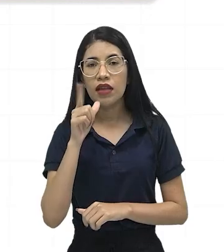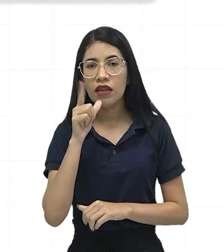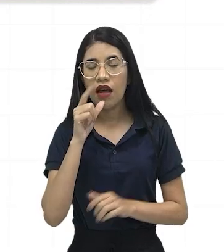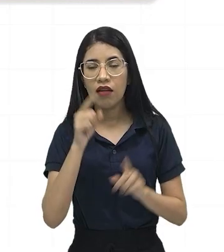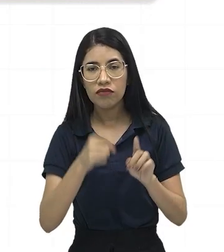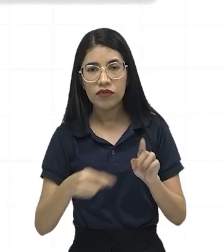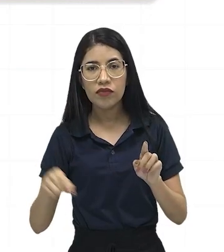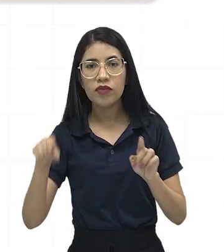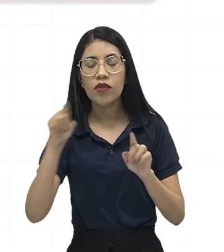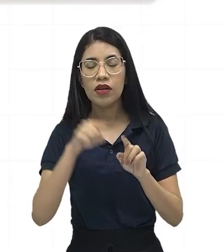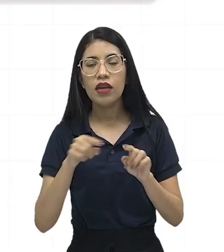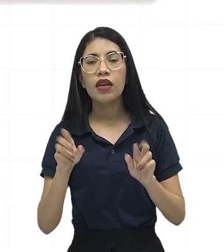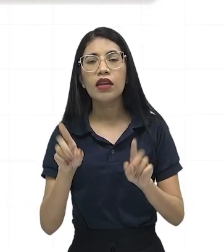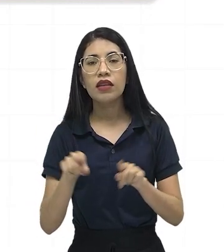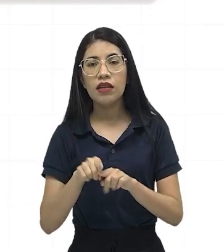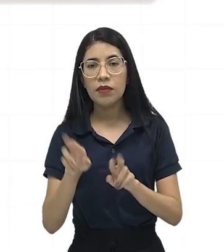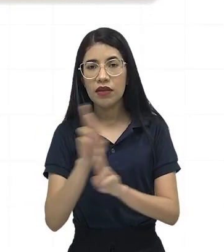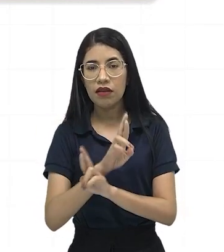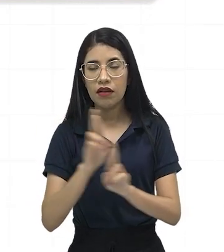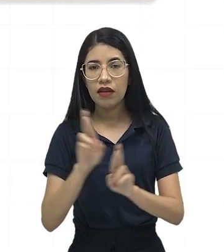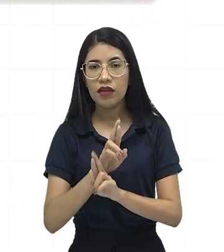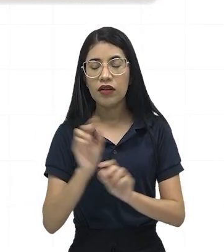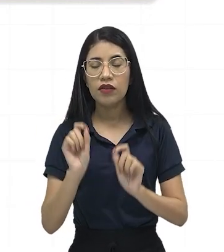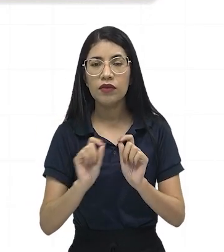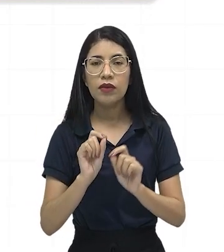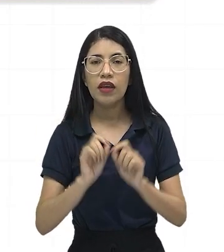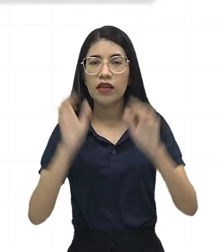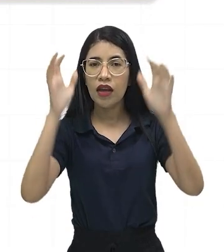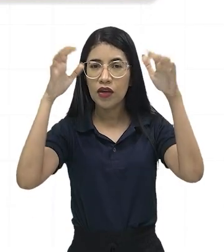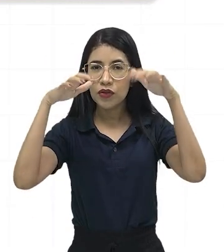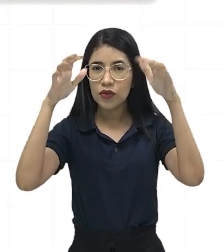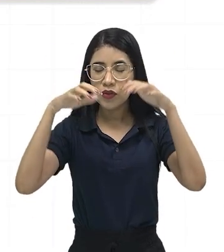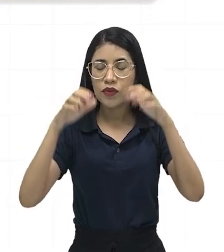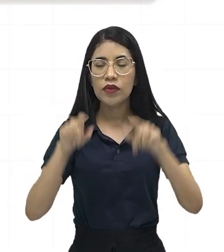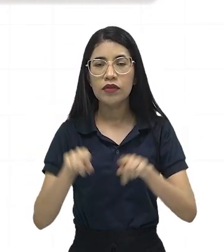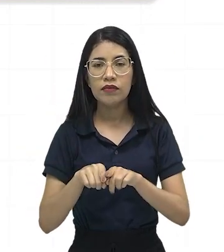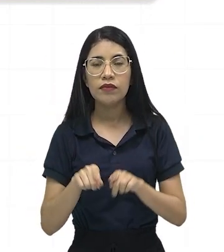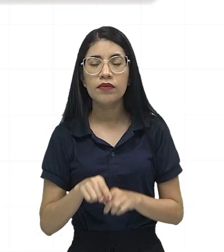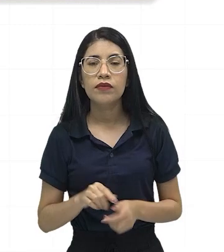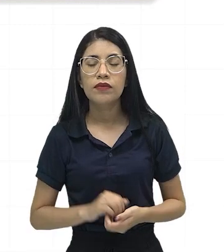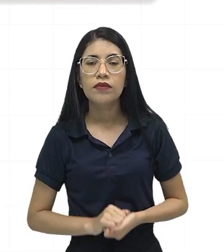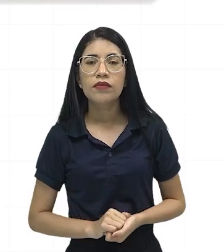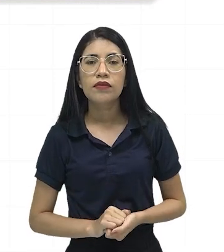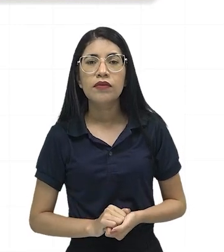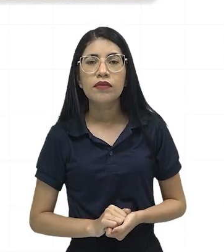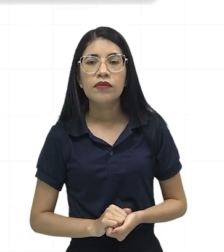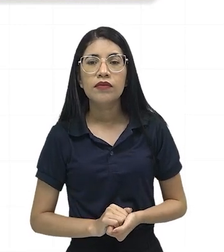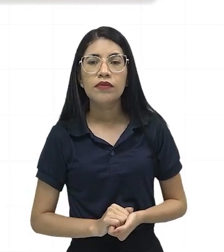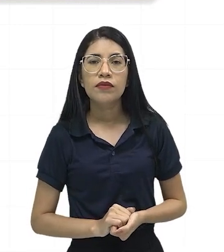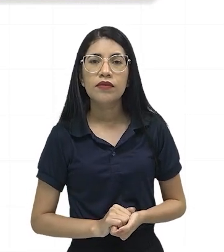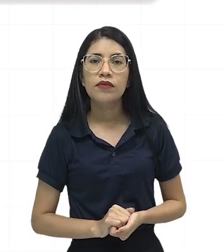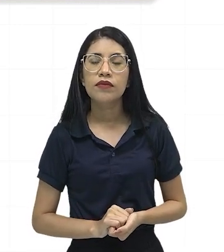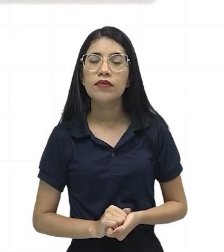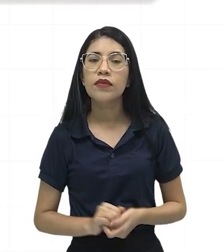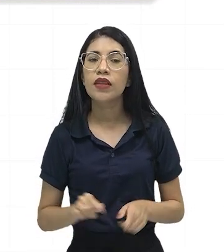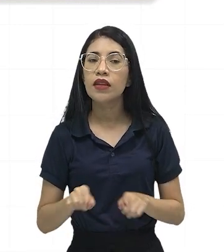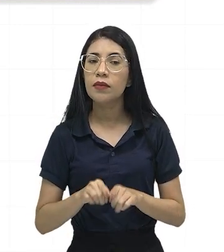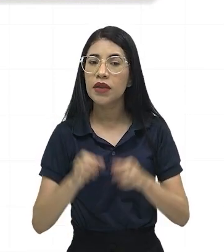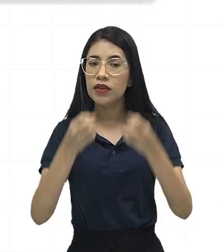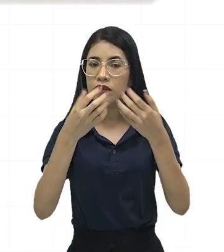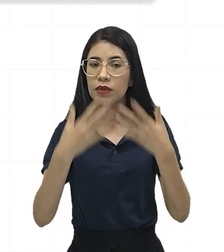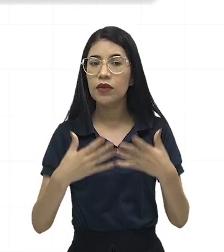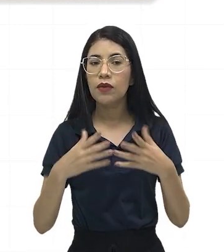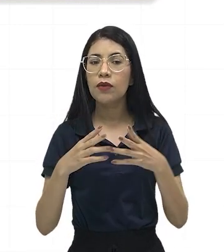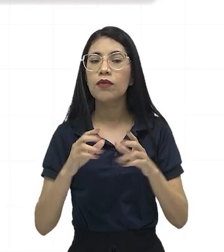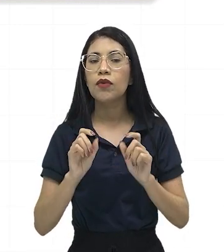aí relacionado com a formação das chuvas, principalmente, certo? Falamos do